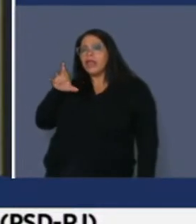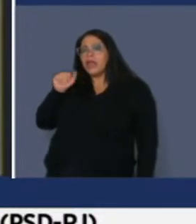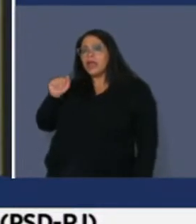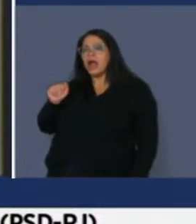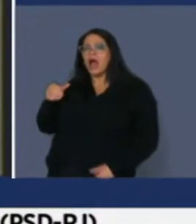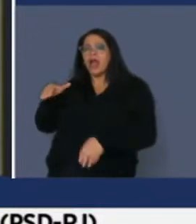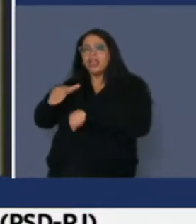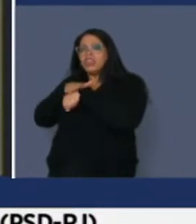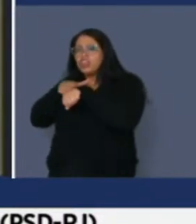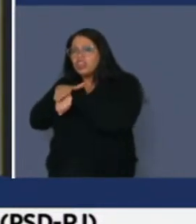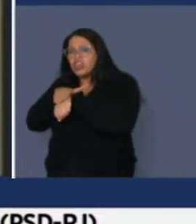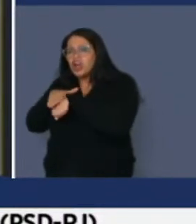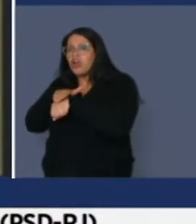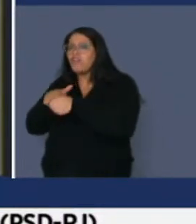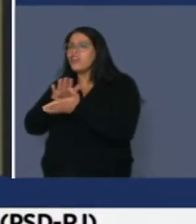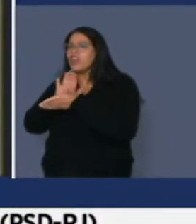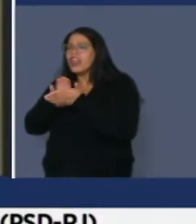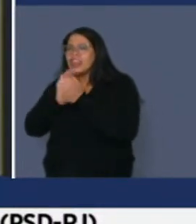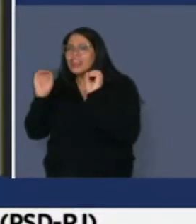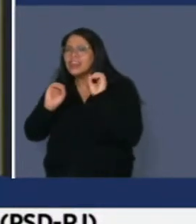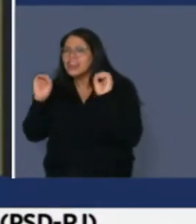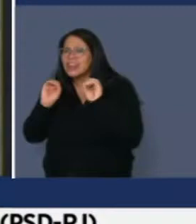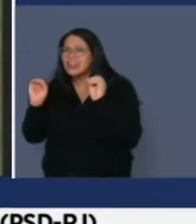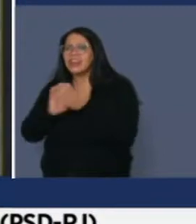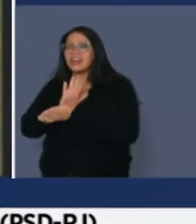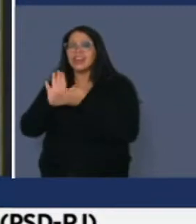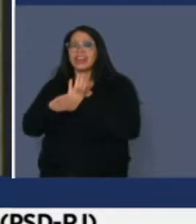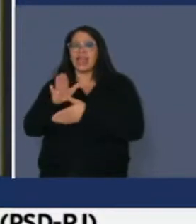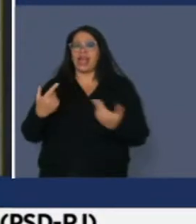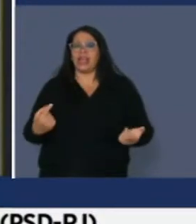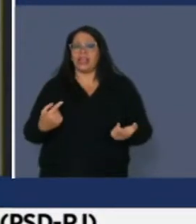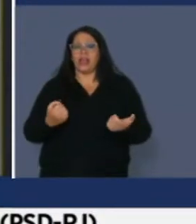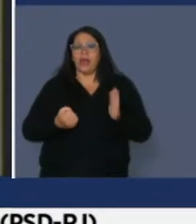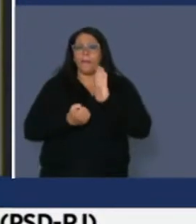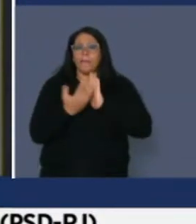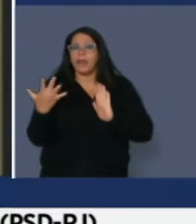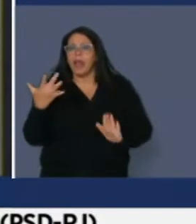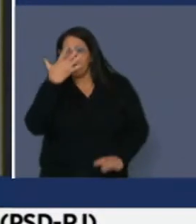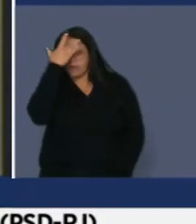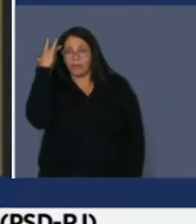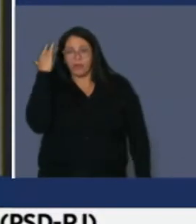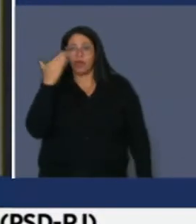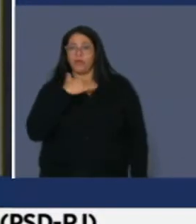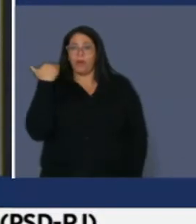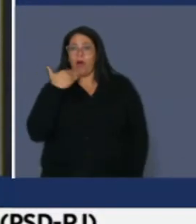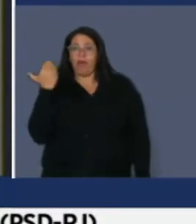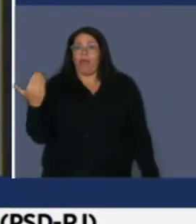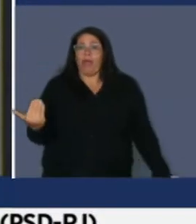votadas dentro dessa casa, porque milhares de pessoas estavam morrendo.